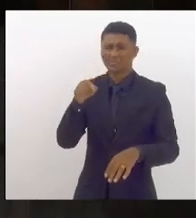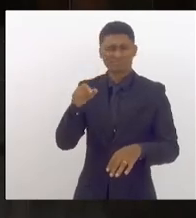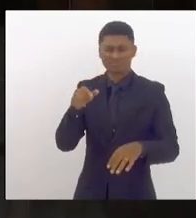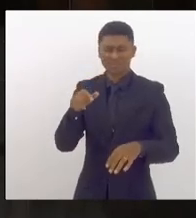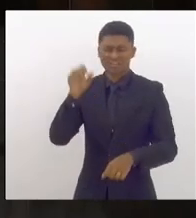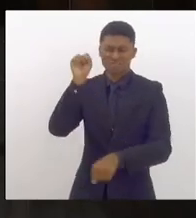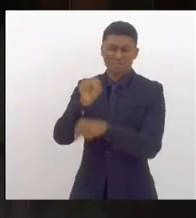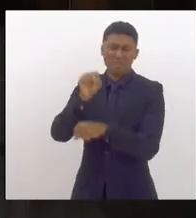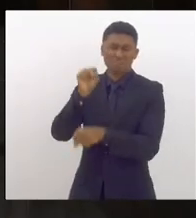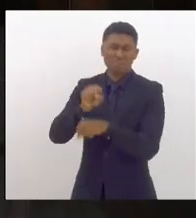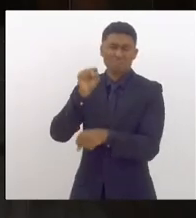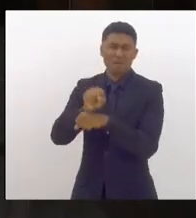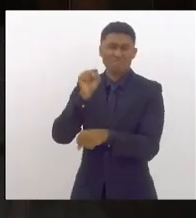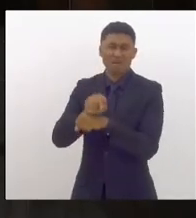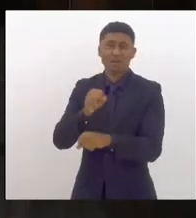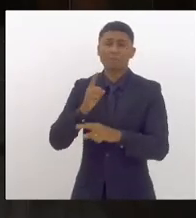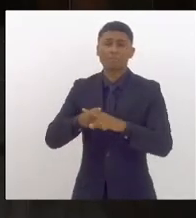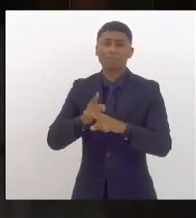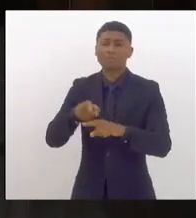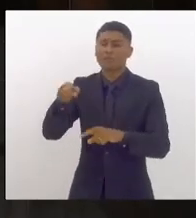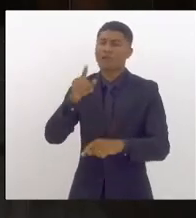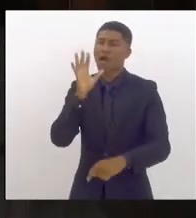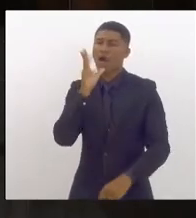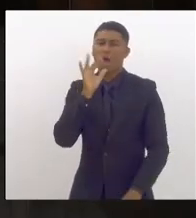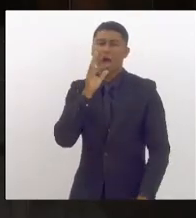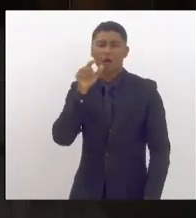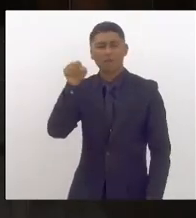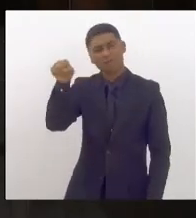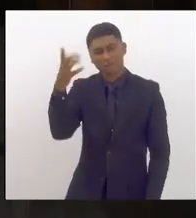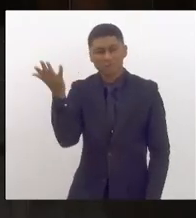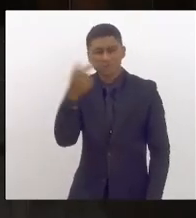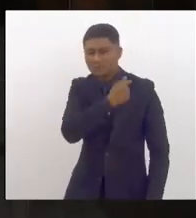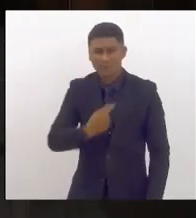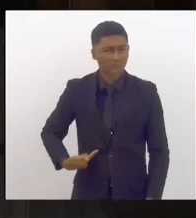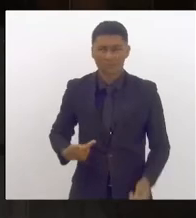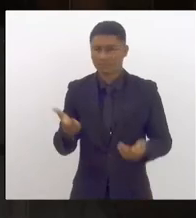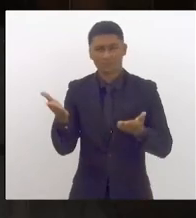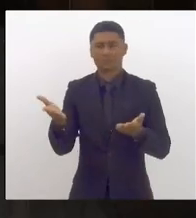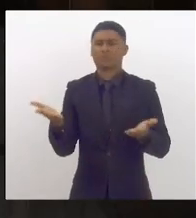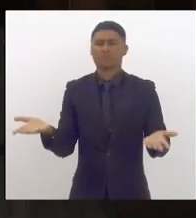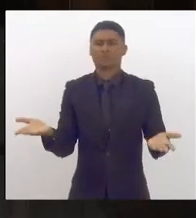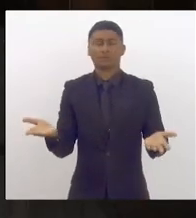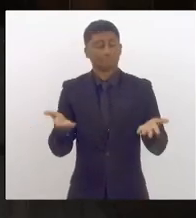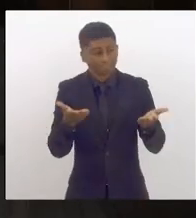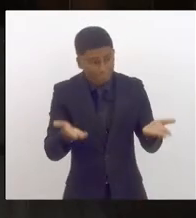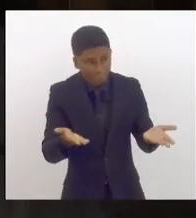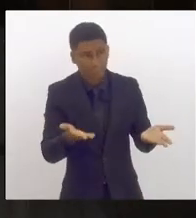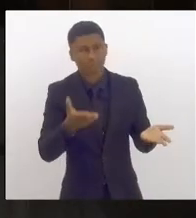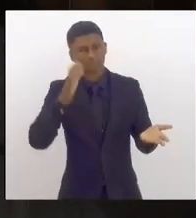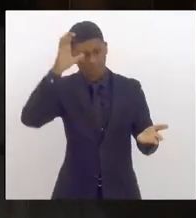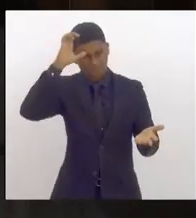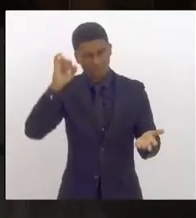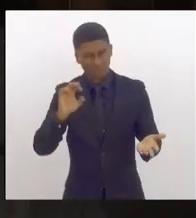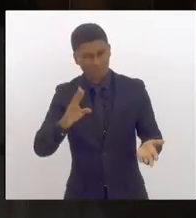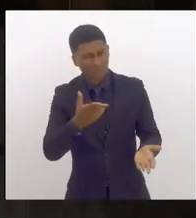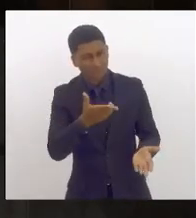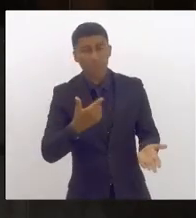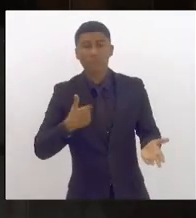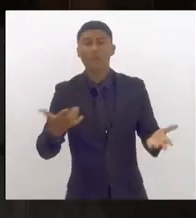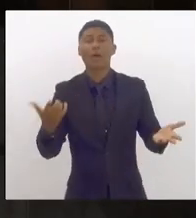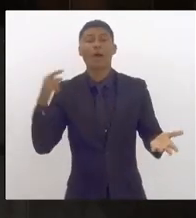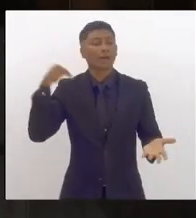e tanta incompetência para colocar em funcionamento então Deputado a tia Ju eu quero aqui no dia de